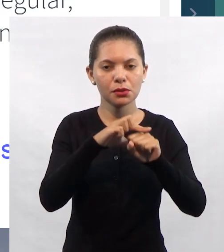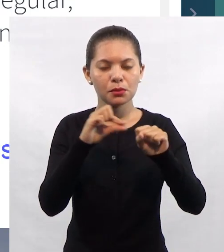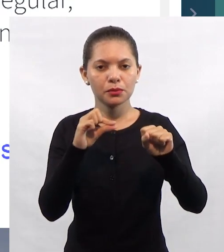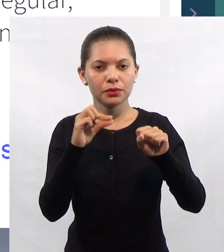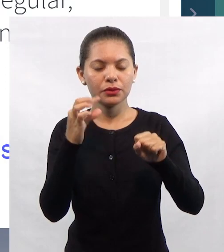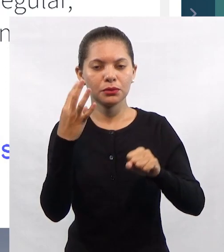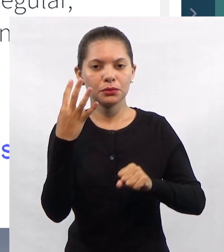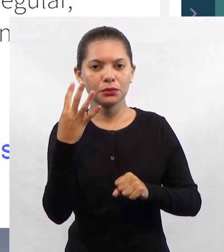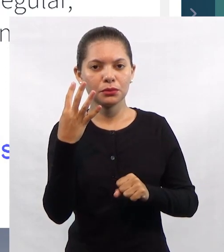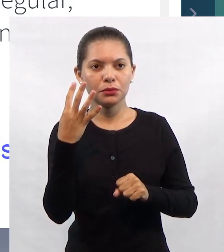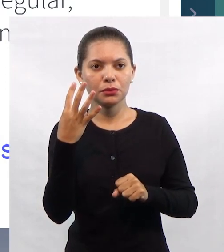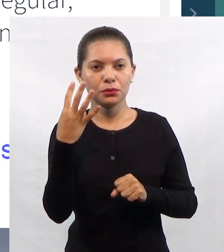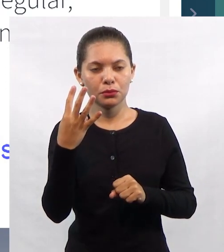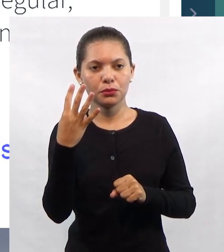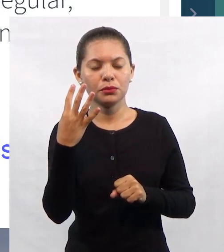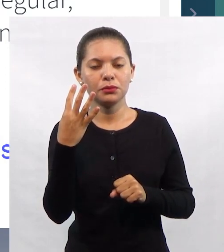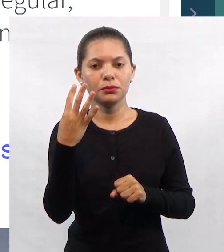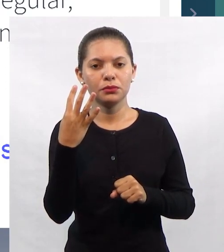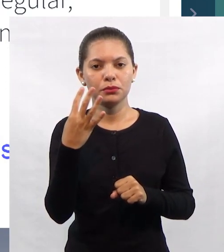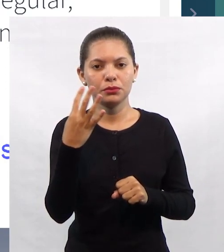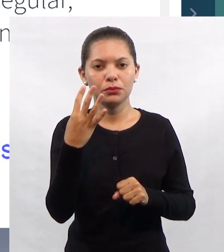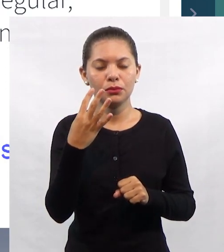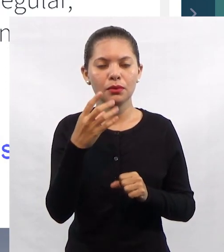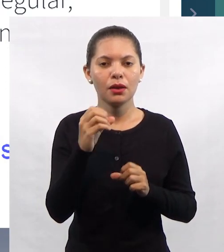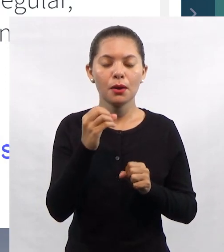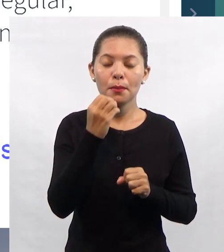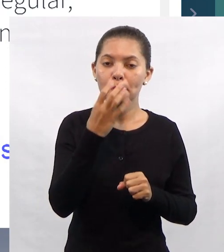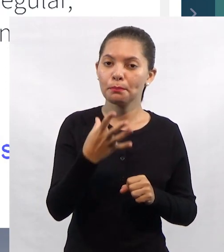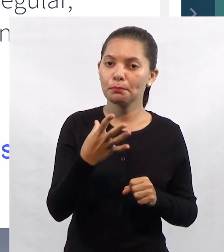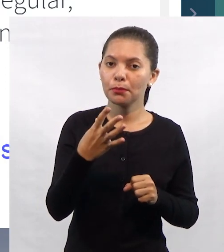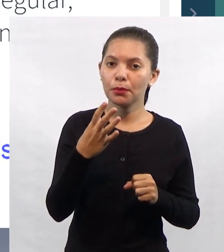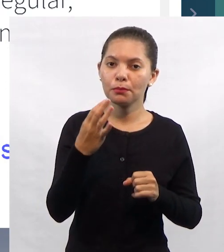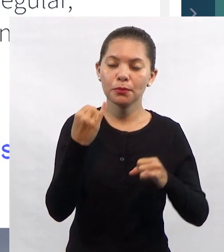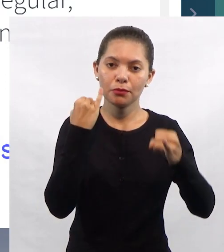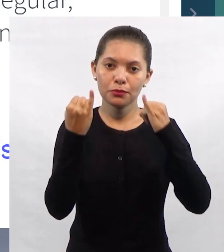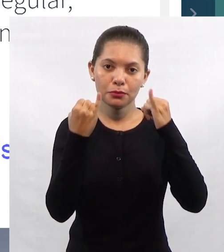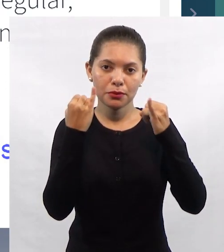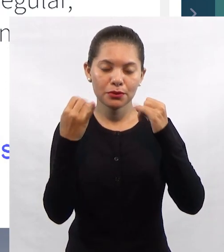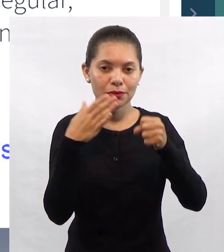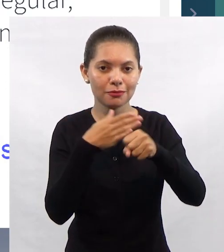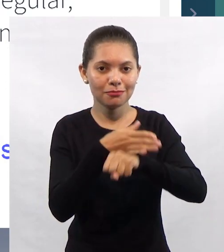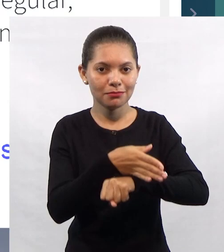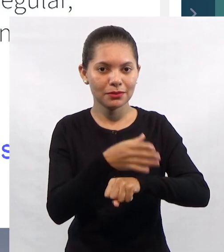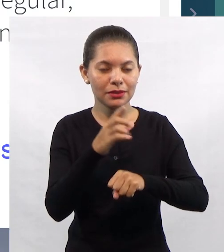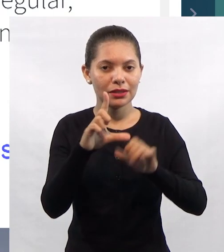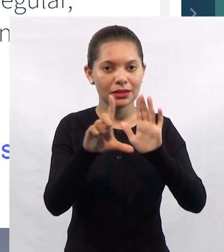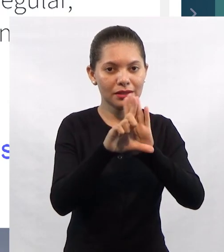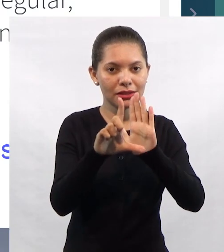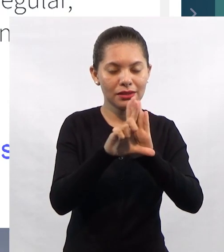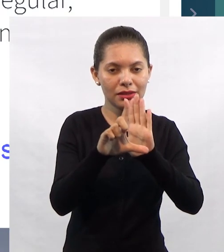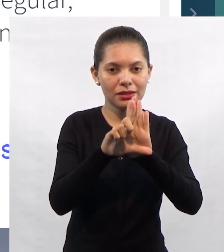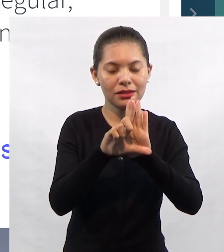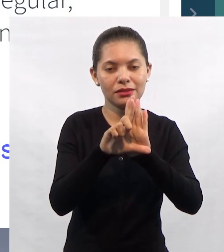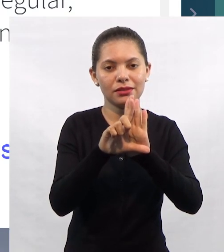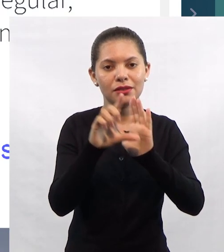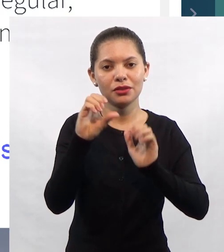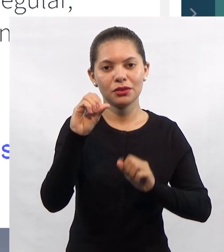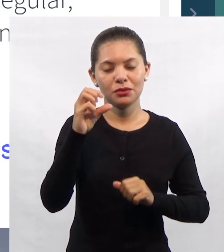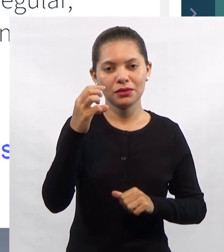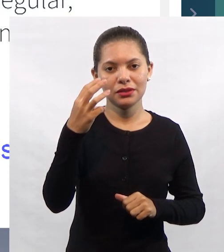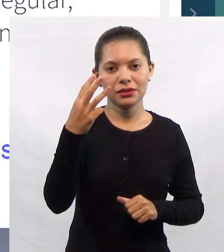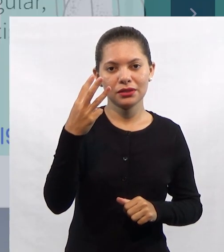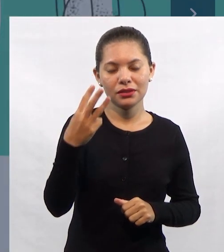artigo 4º. Bom, maiores informações você consulta a LDB